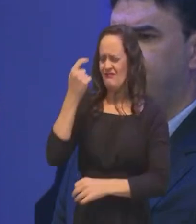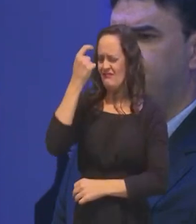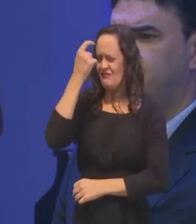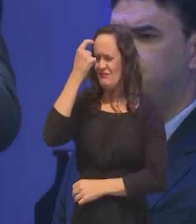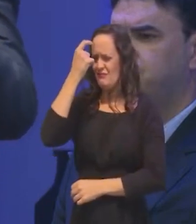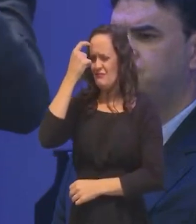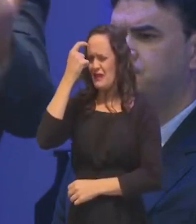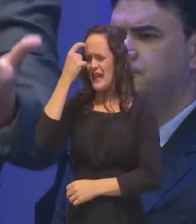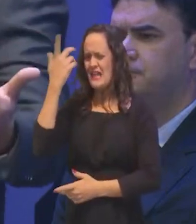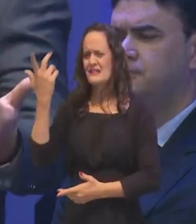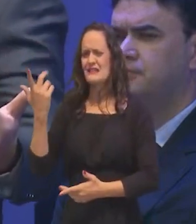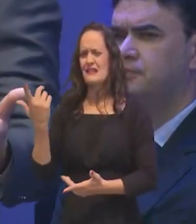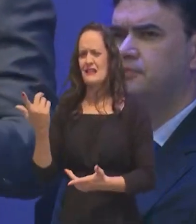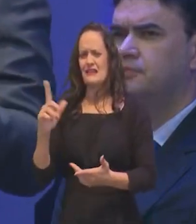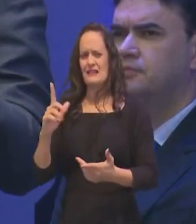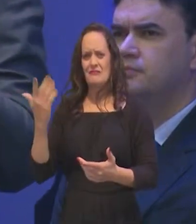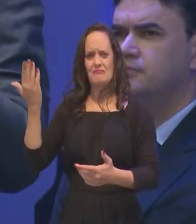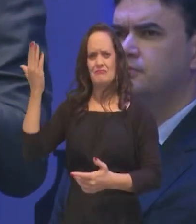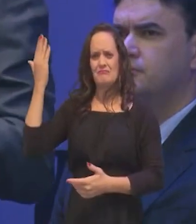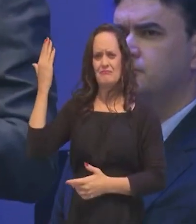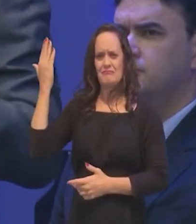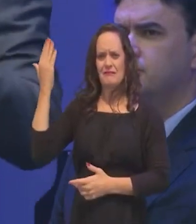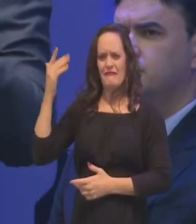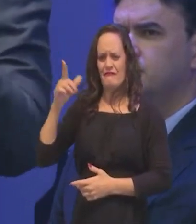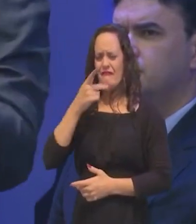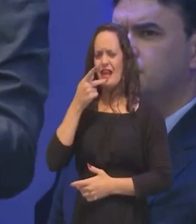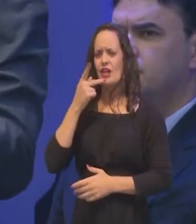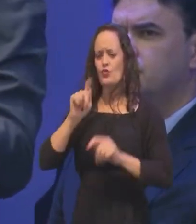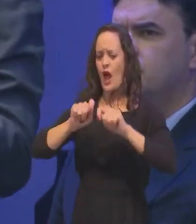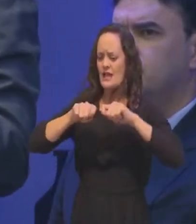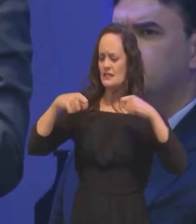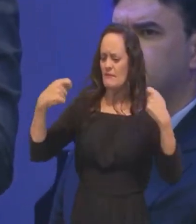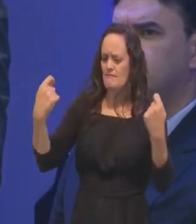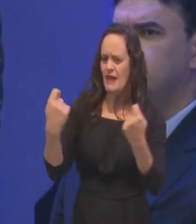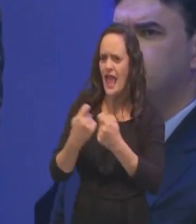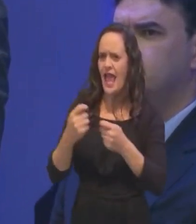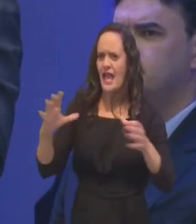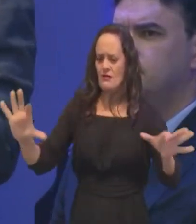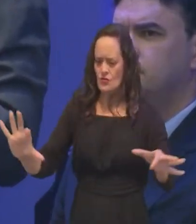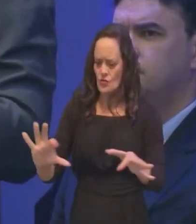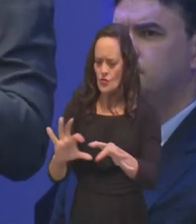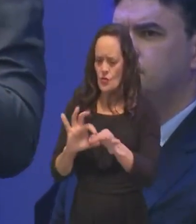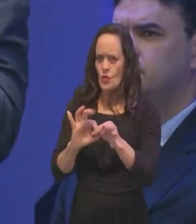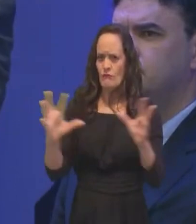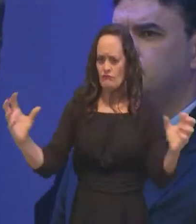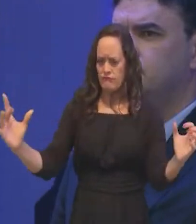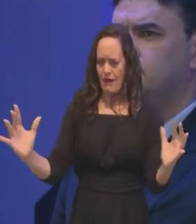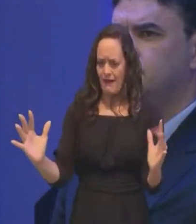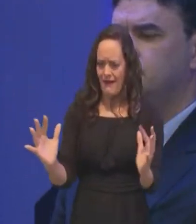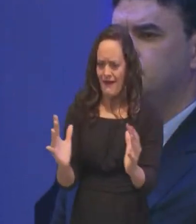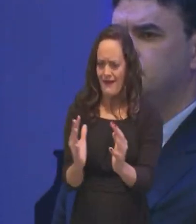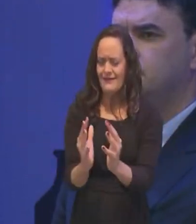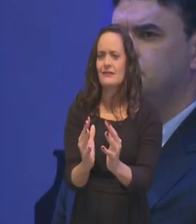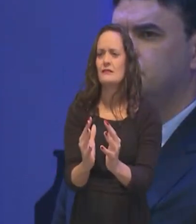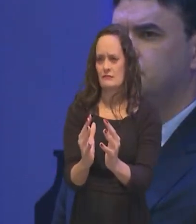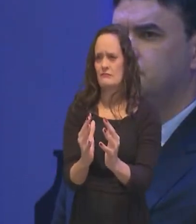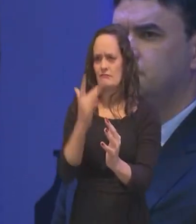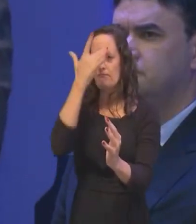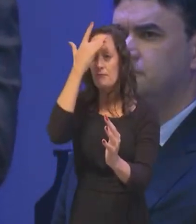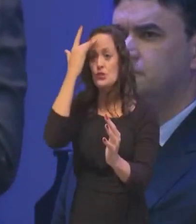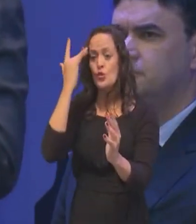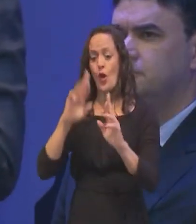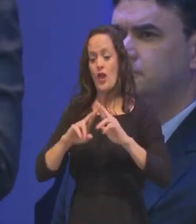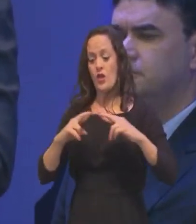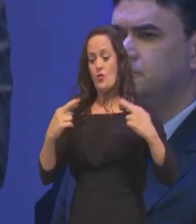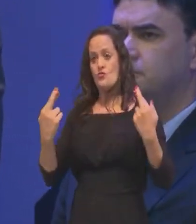palavra carral, lá no Antigo Testamento, assembleia, ajuntamento, e quando nós percebemos a construção de reunião,